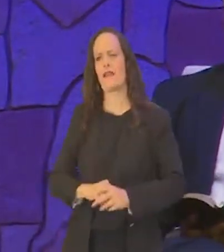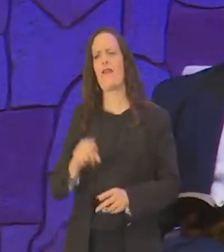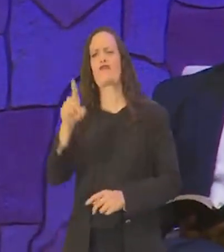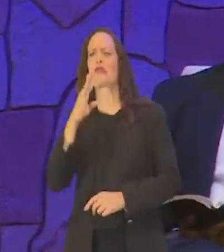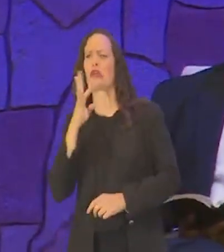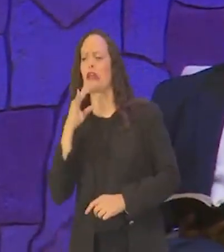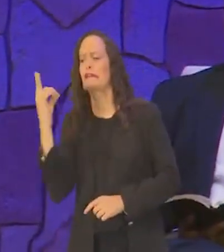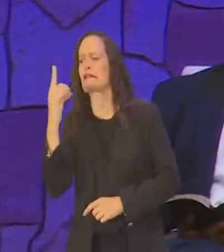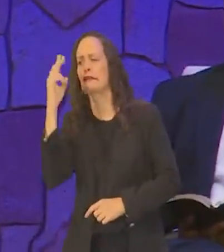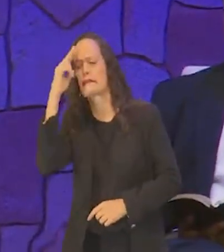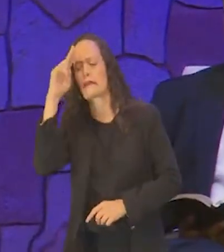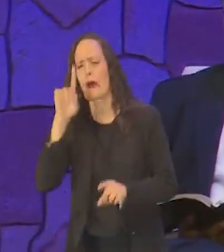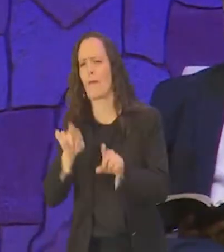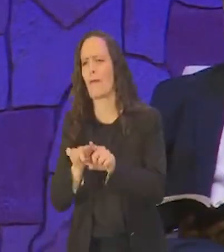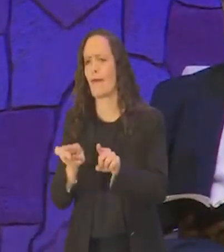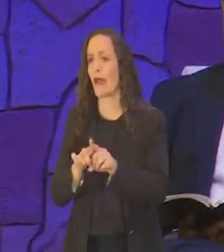esquecido,